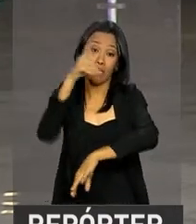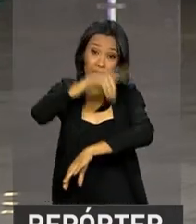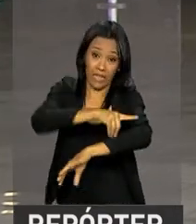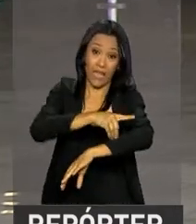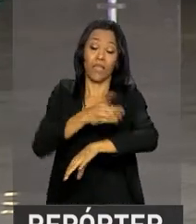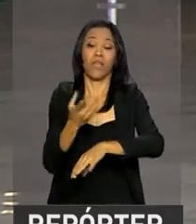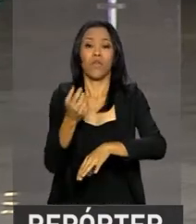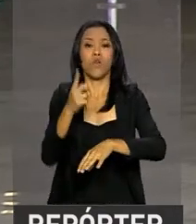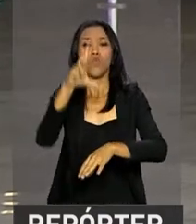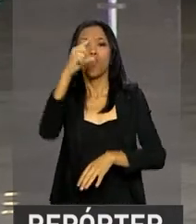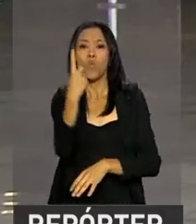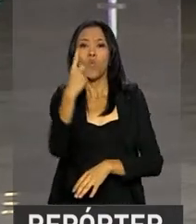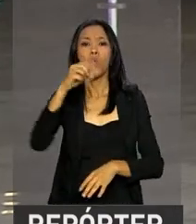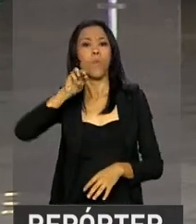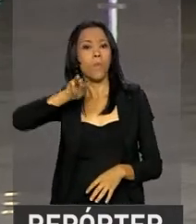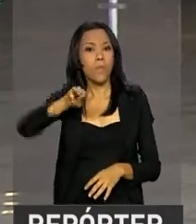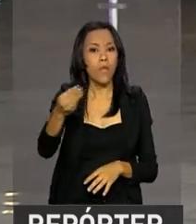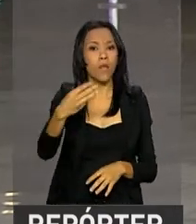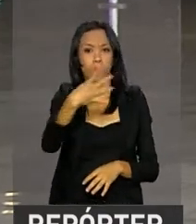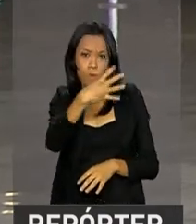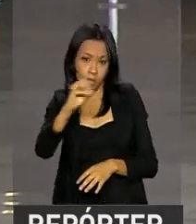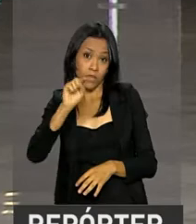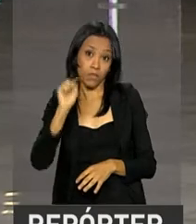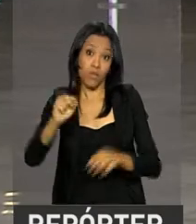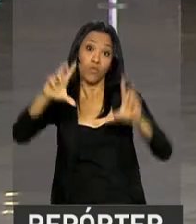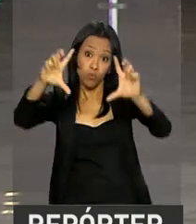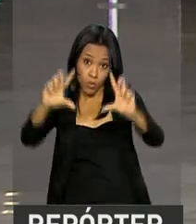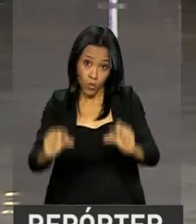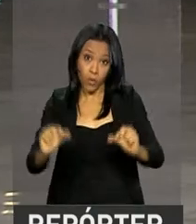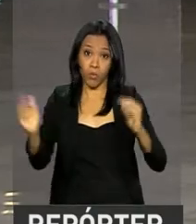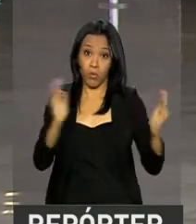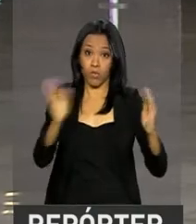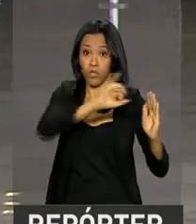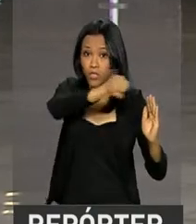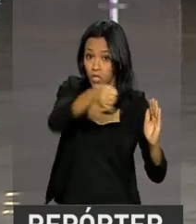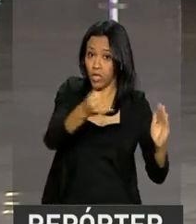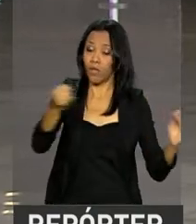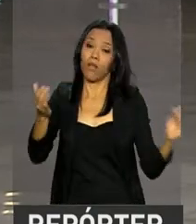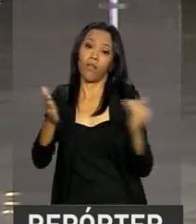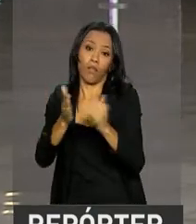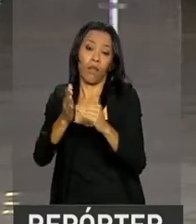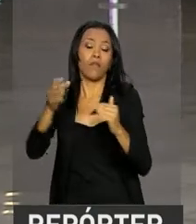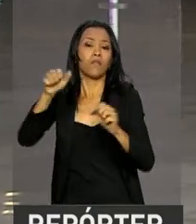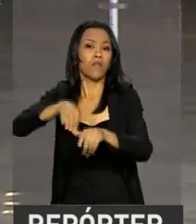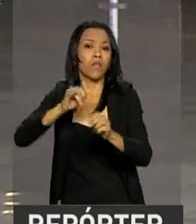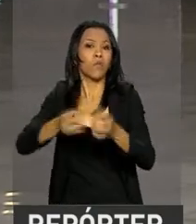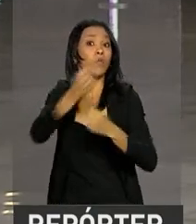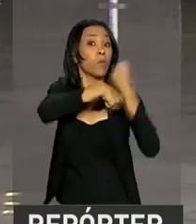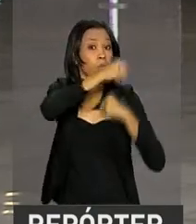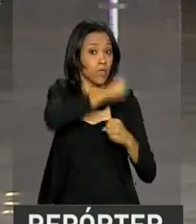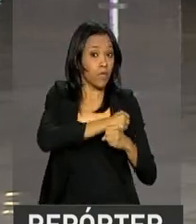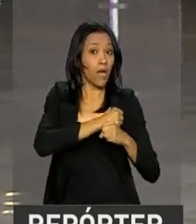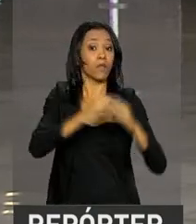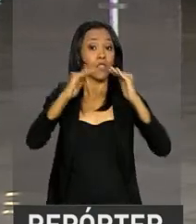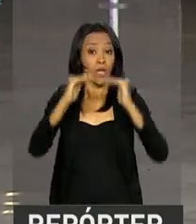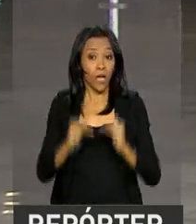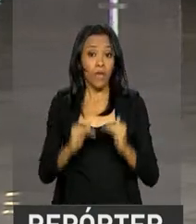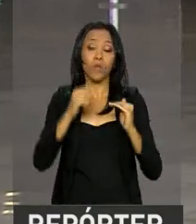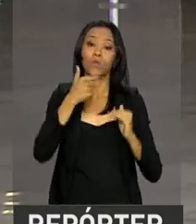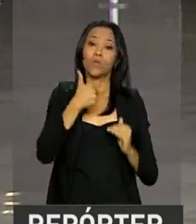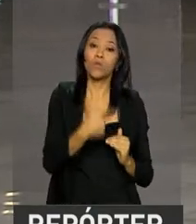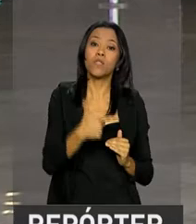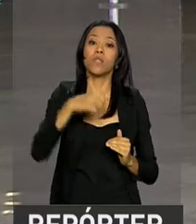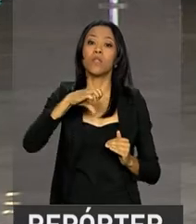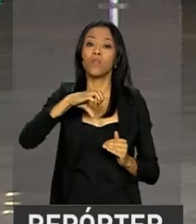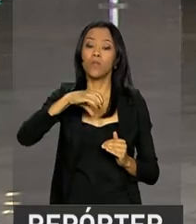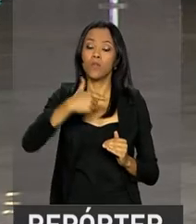de mais de 1 milhão e 400 mil entre janeiro e setembro do ano passado para 219 mil